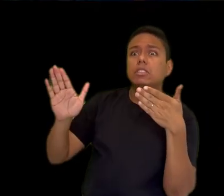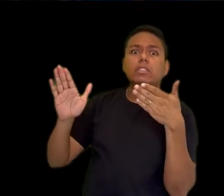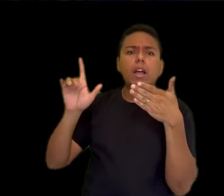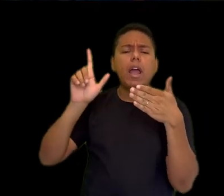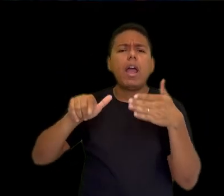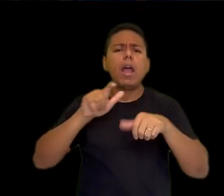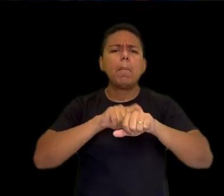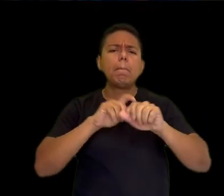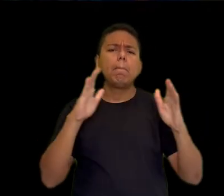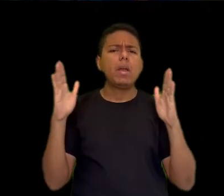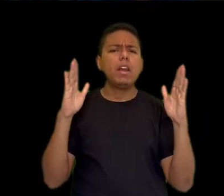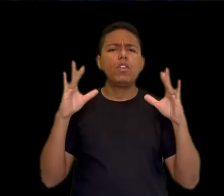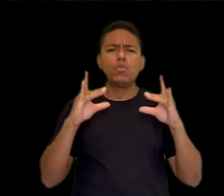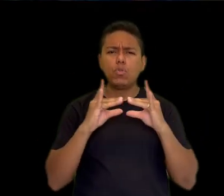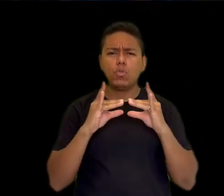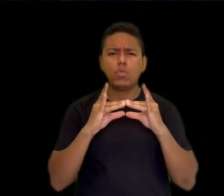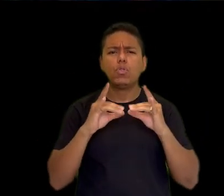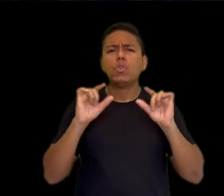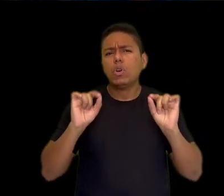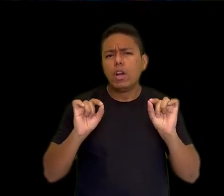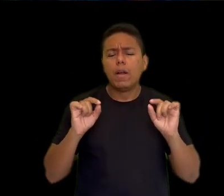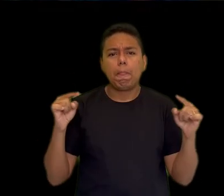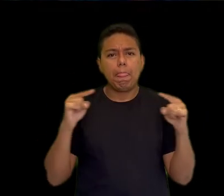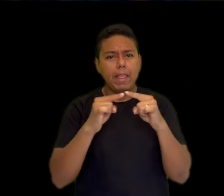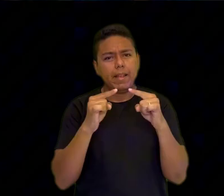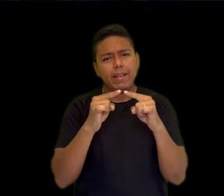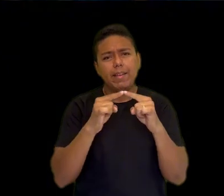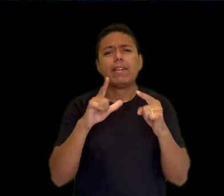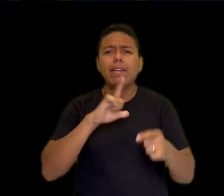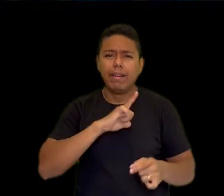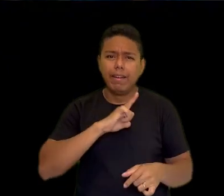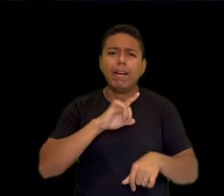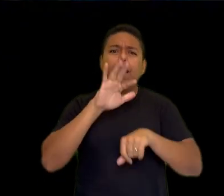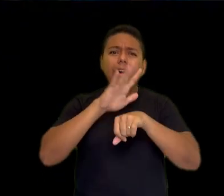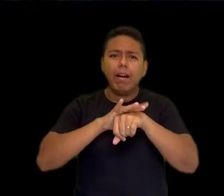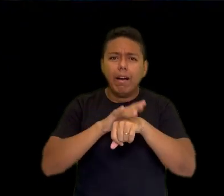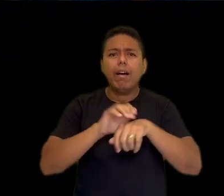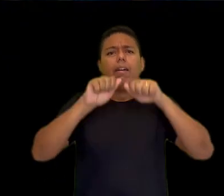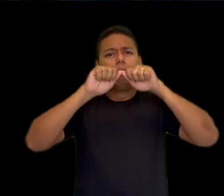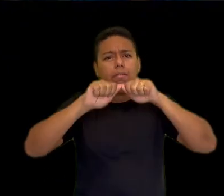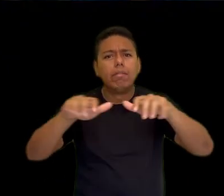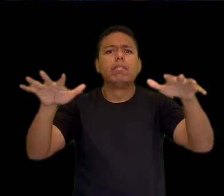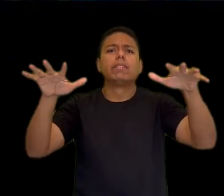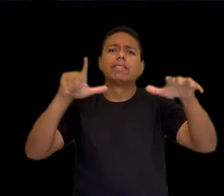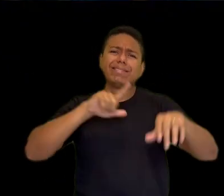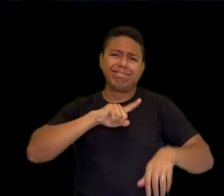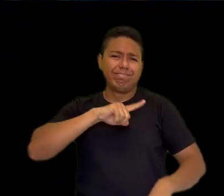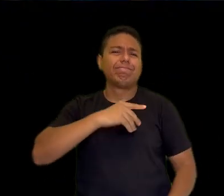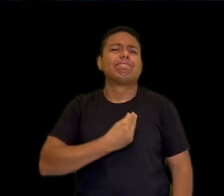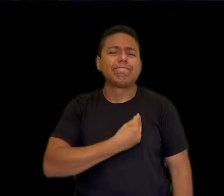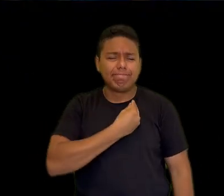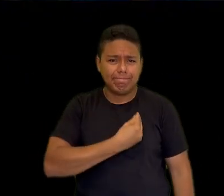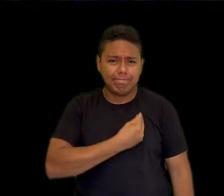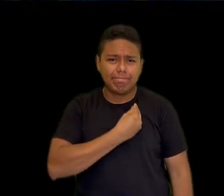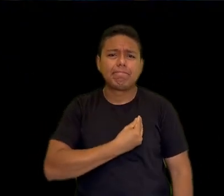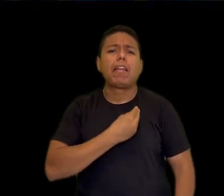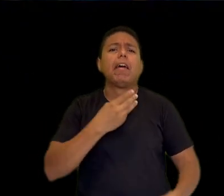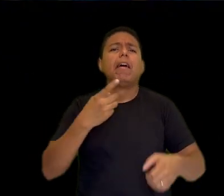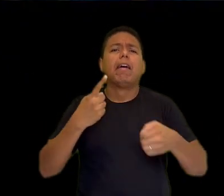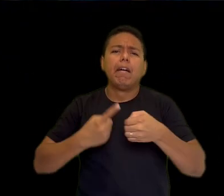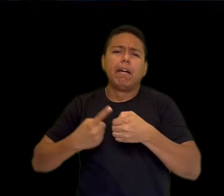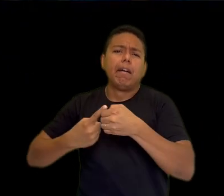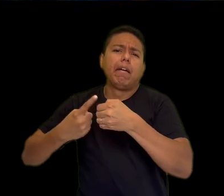imagem medieval que retrata, né, a época das epidemias, das doenças que alastravam